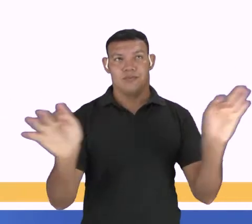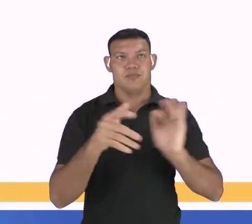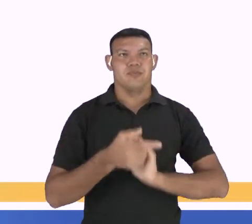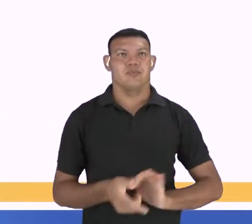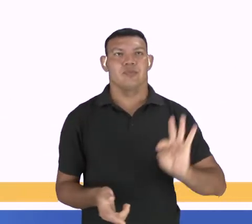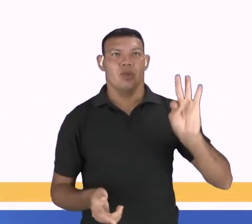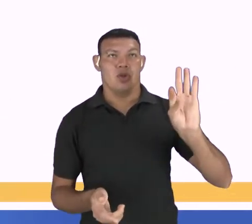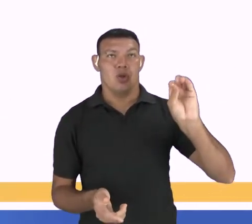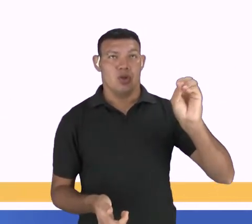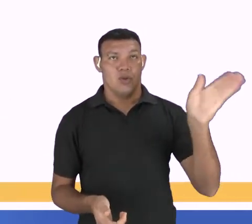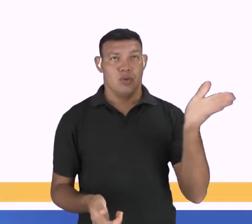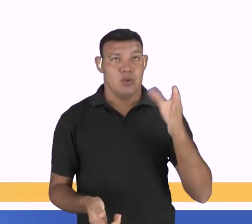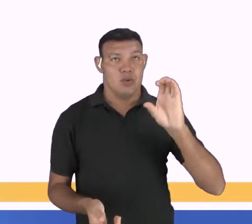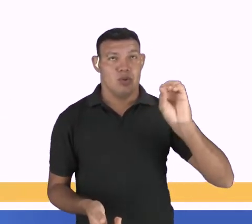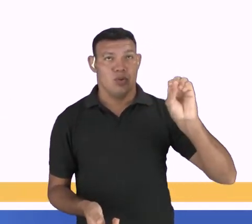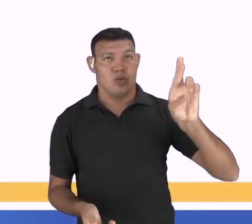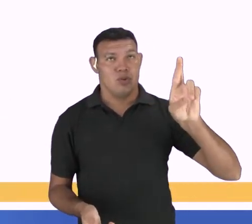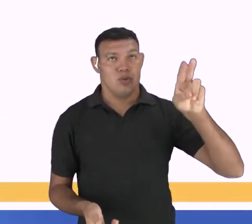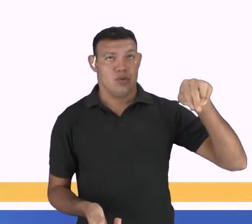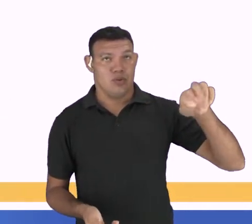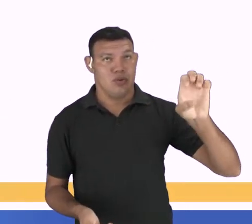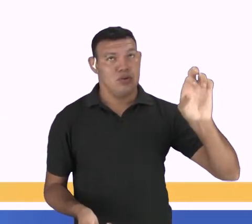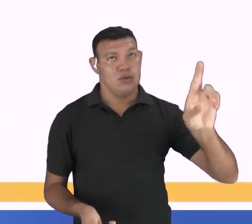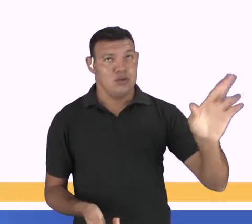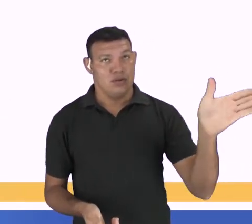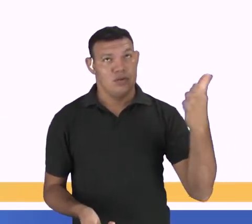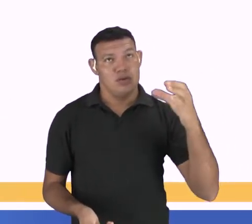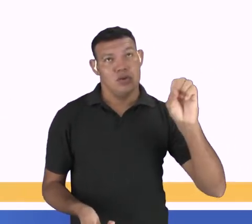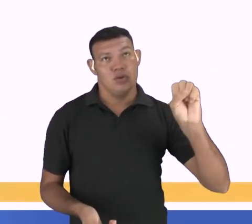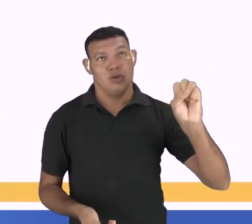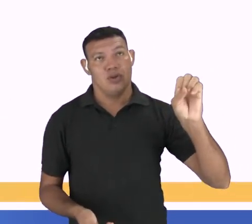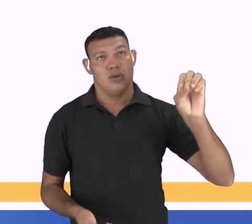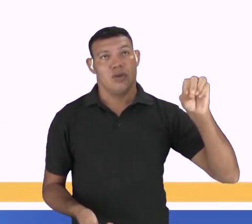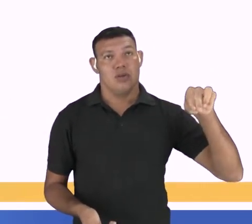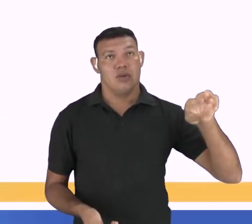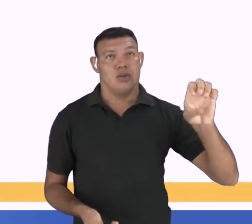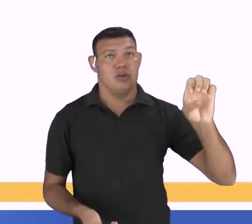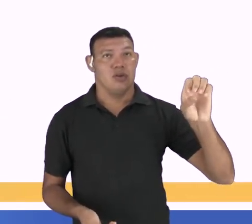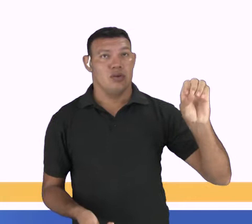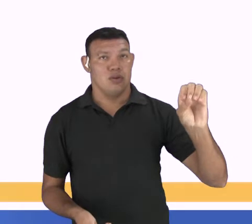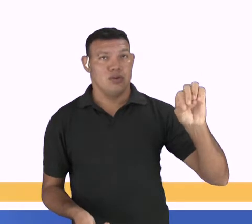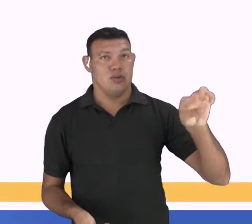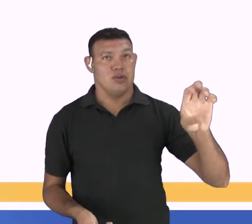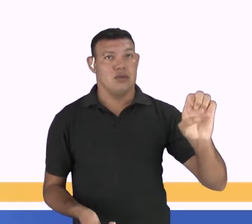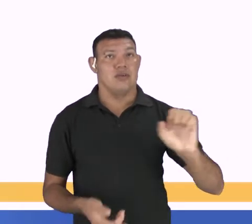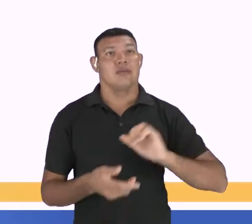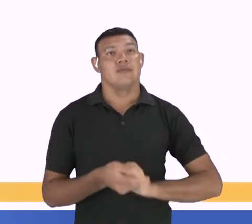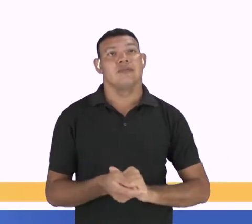corner someone. No pé da letra, corner significa esquina, então seria para a